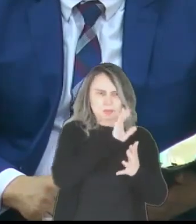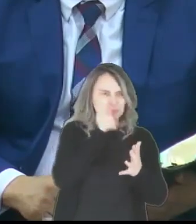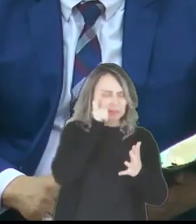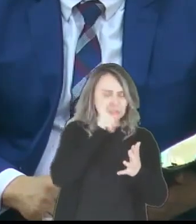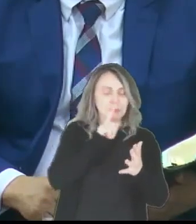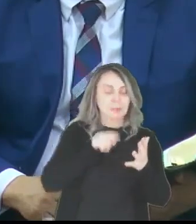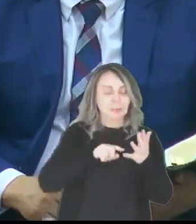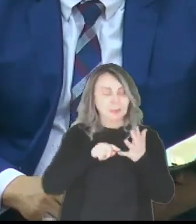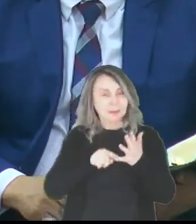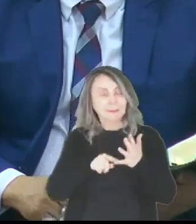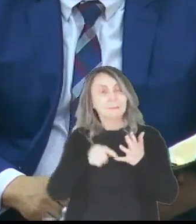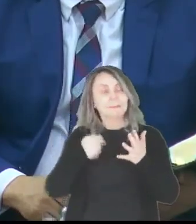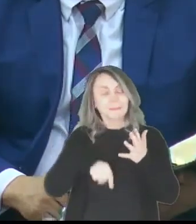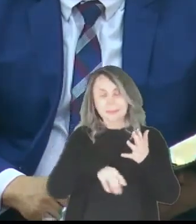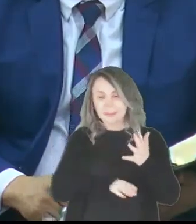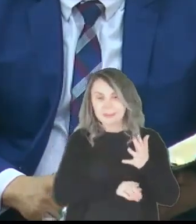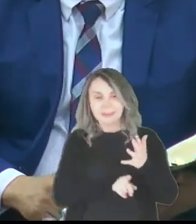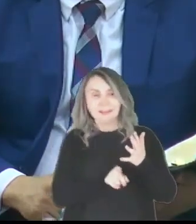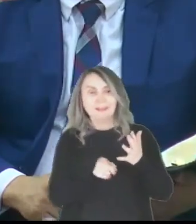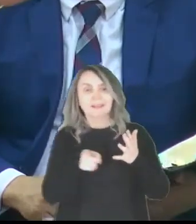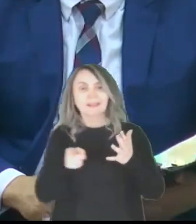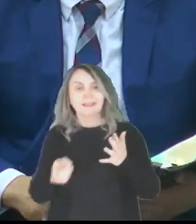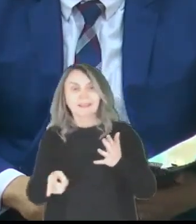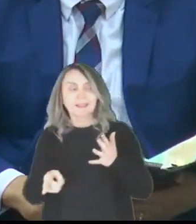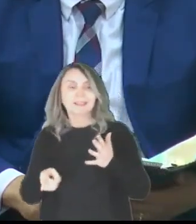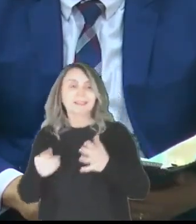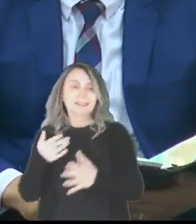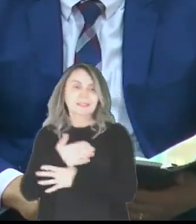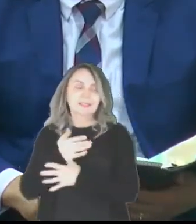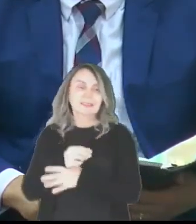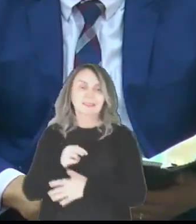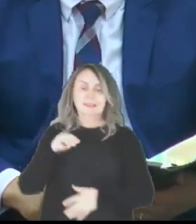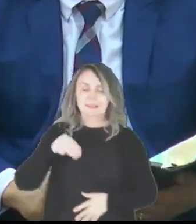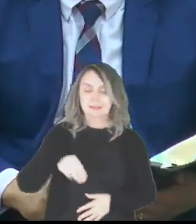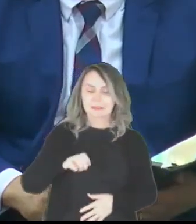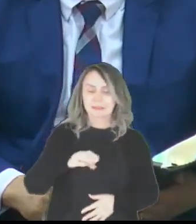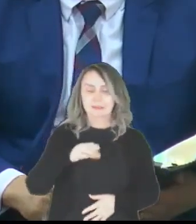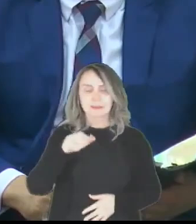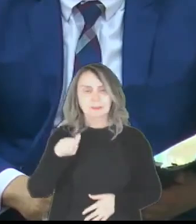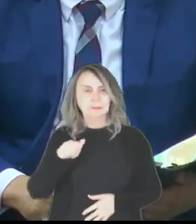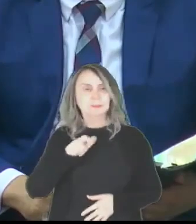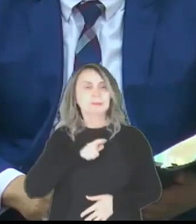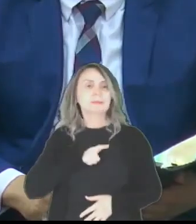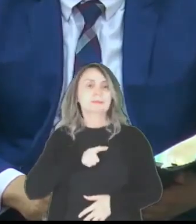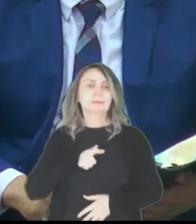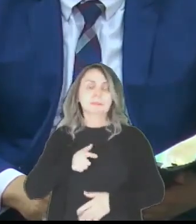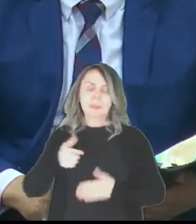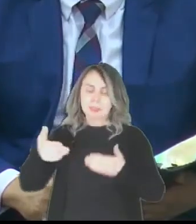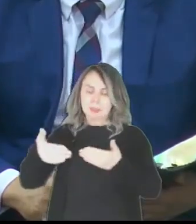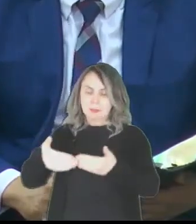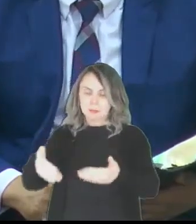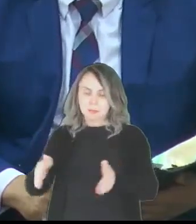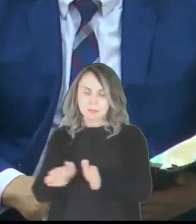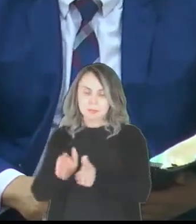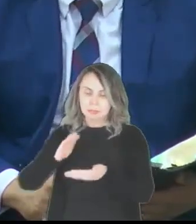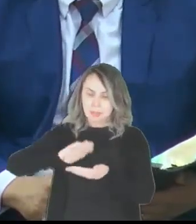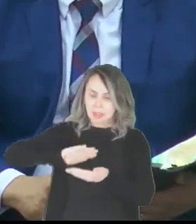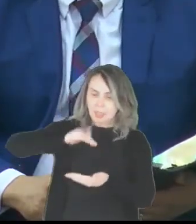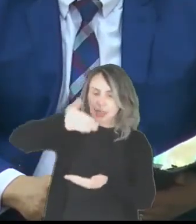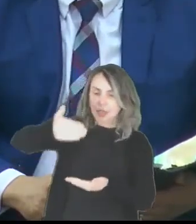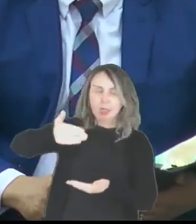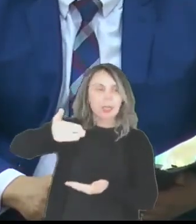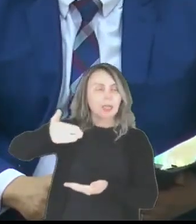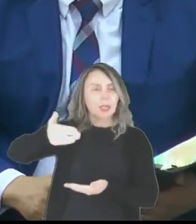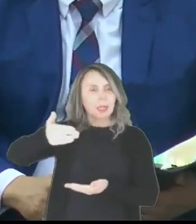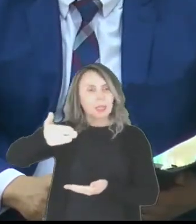Meca. Diz que tem que ver a pedra negra, que tem lá uma caaba, um cubo, um templo em forma de cubo, e tem uma pedra que a